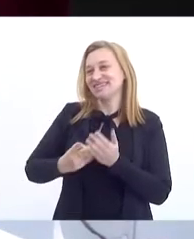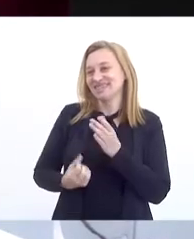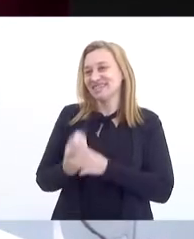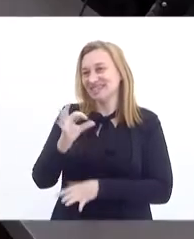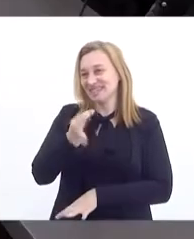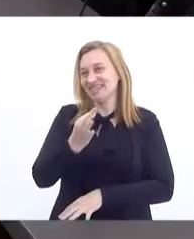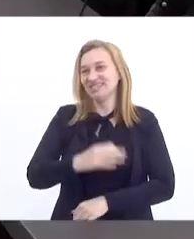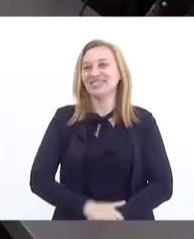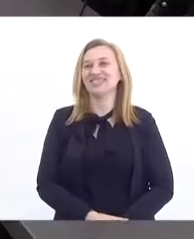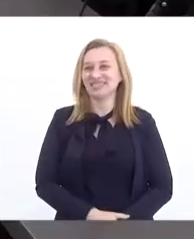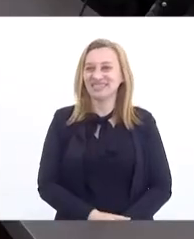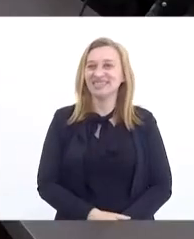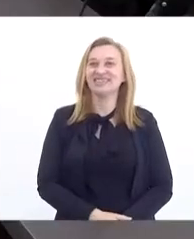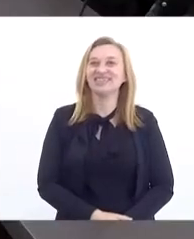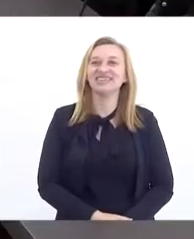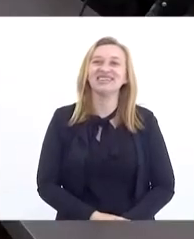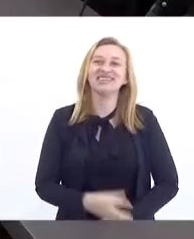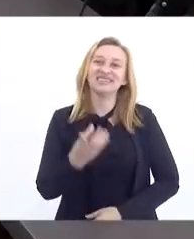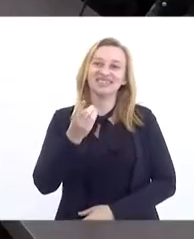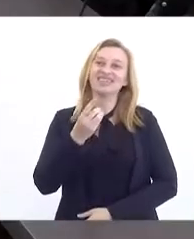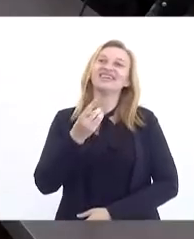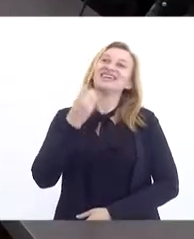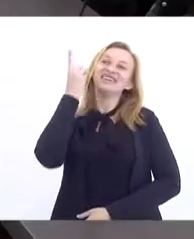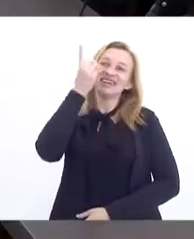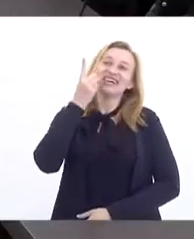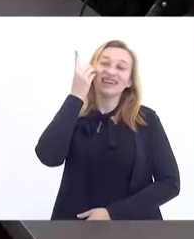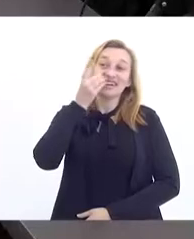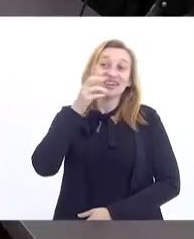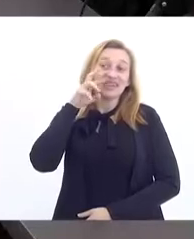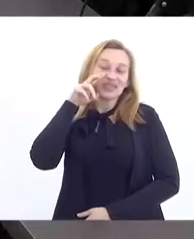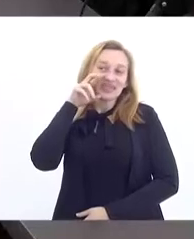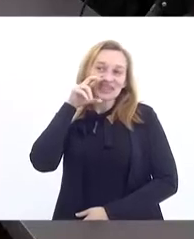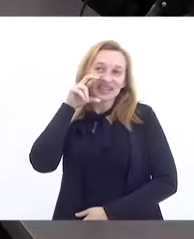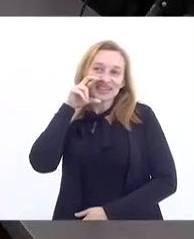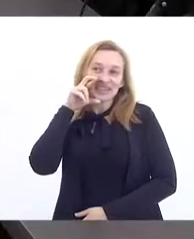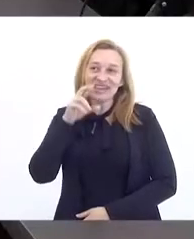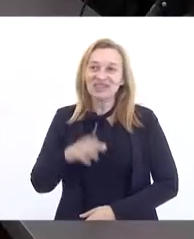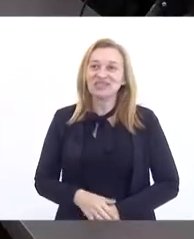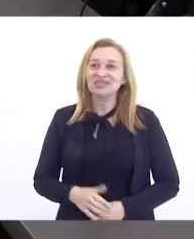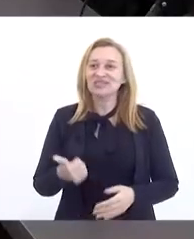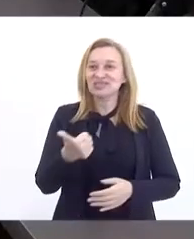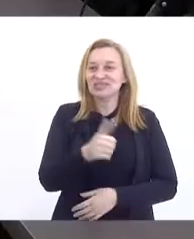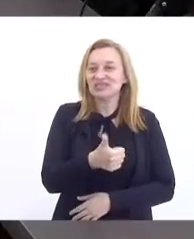Saudar aqui o deputado Rosenberg. A gente vê lá como é que é a lei. 11 da pauta, projeto de lei